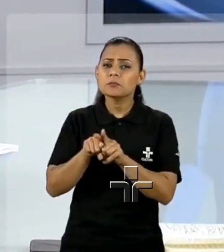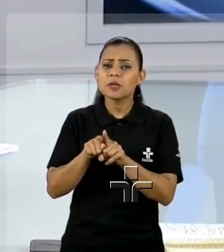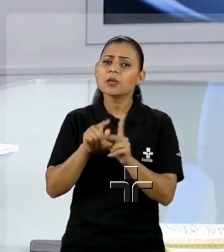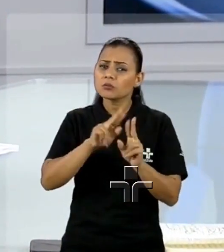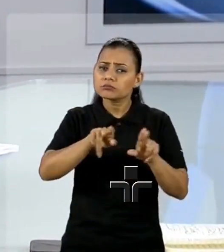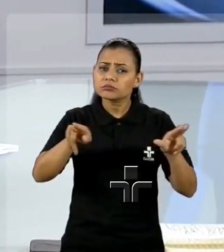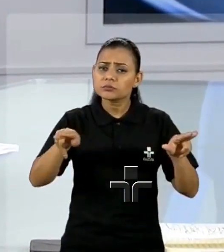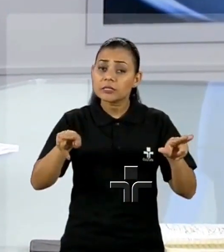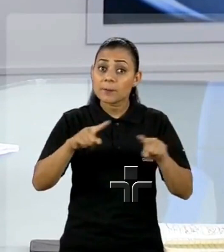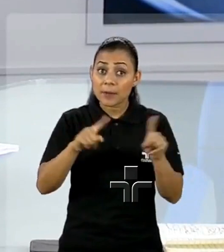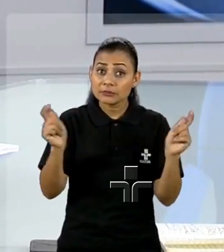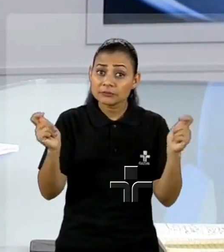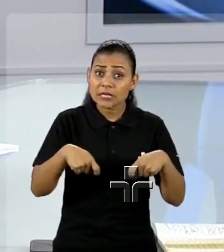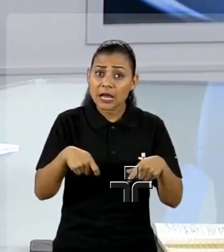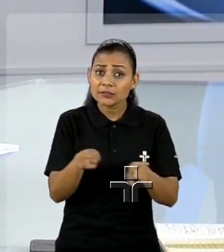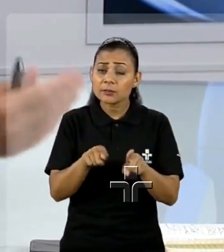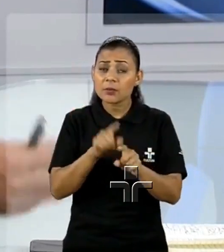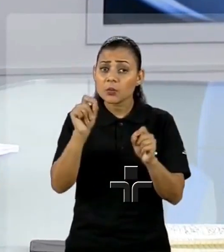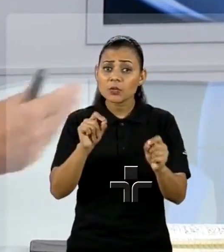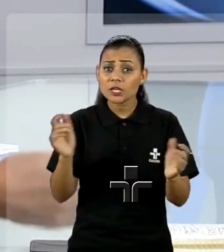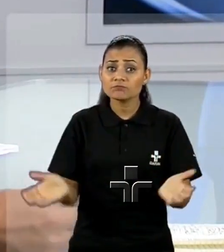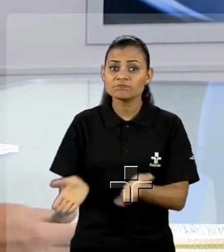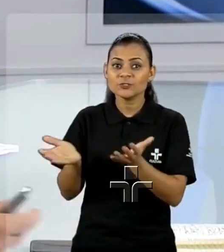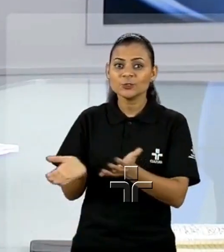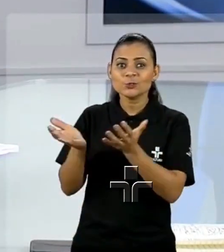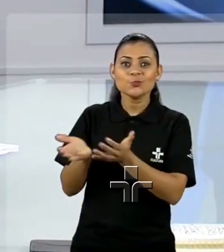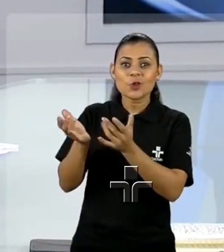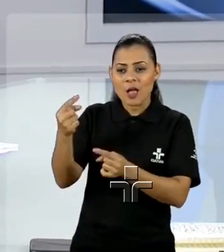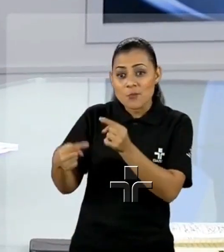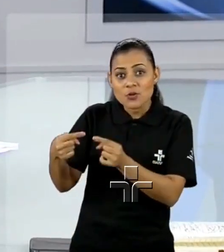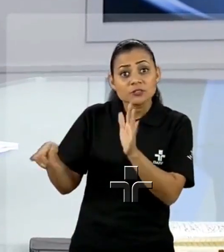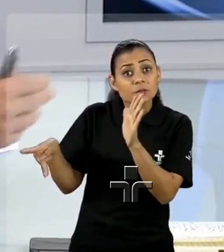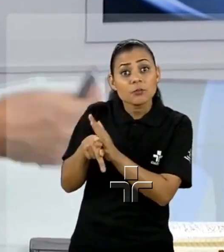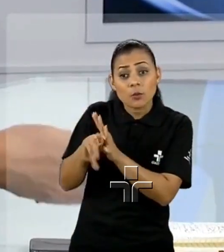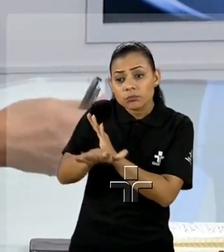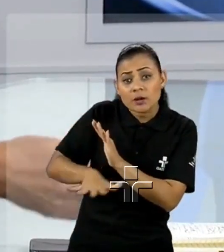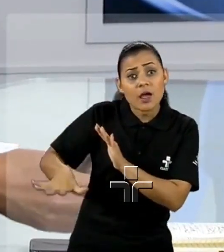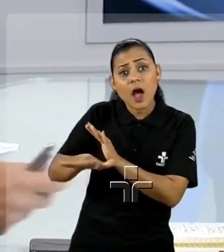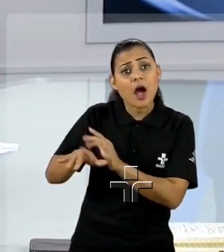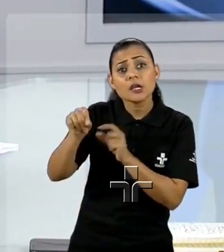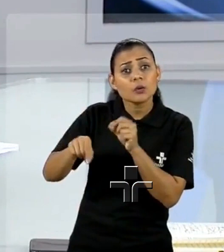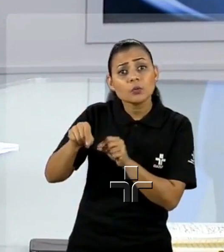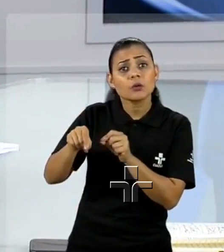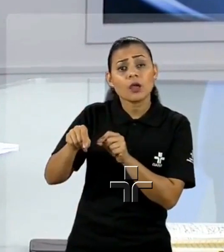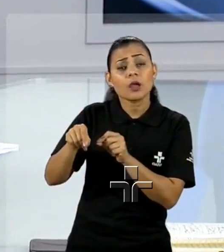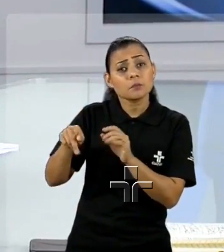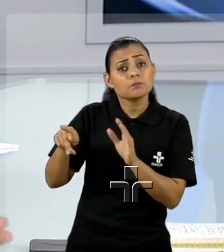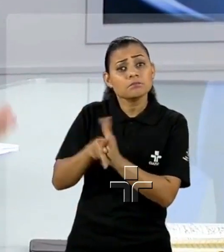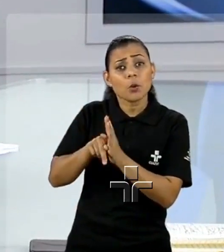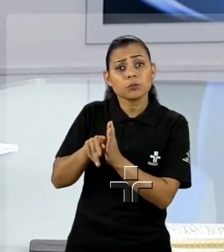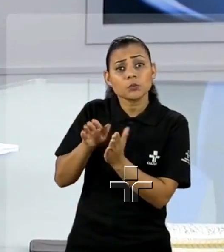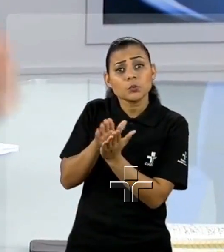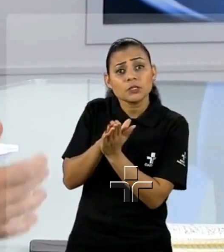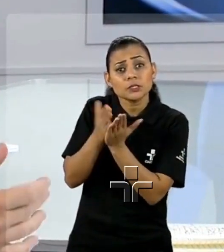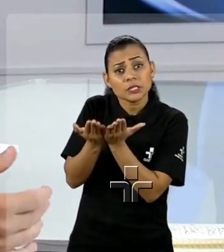vejo que seria muito possível que estimulássemos políticas públicas na direção aí de fazer